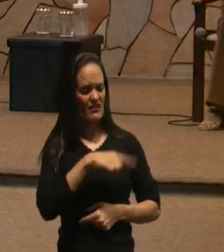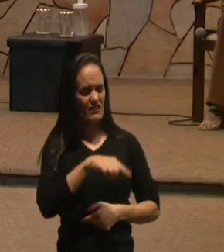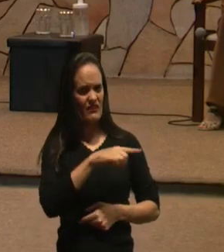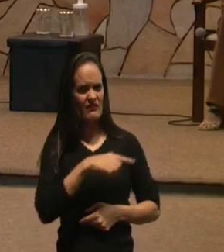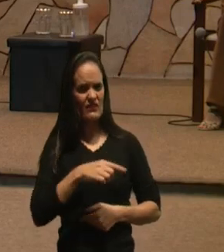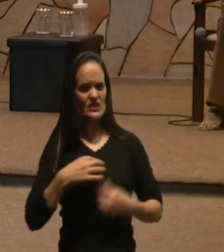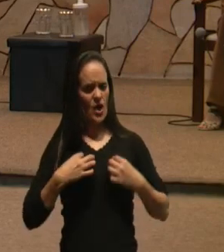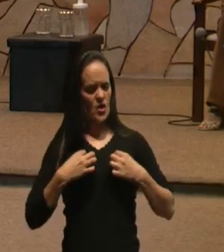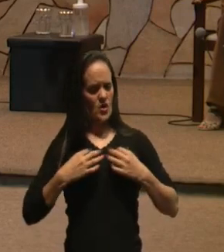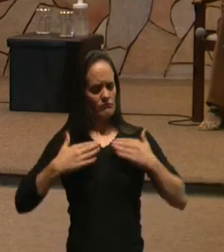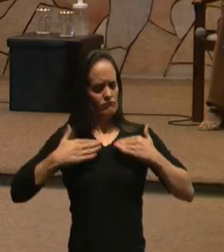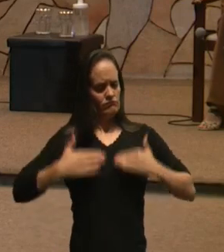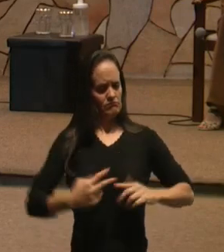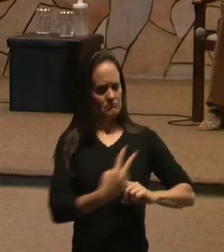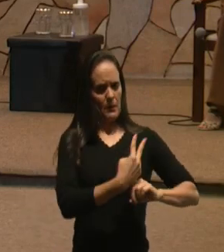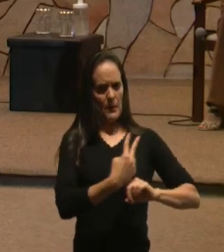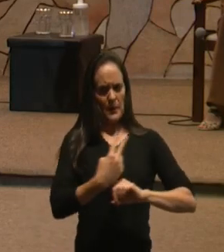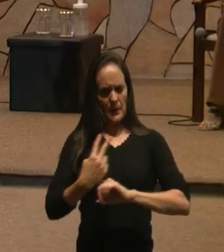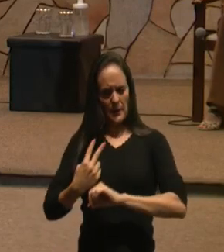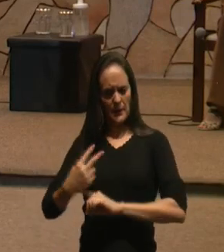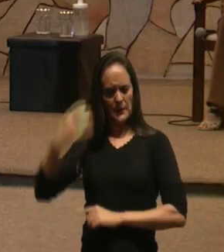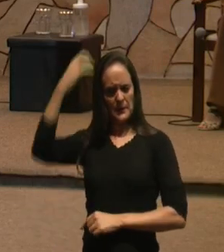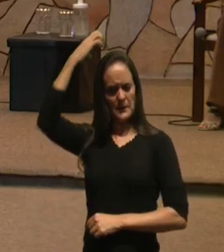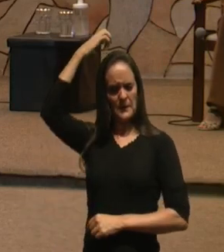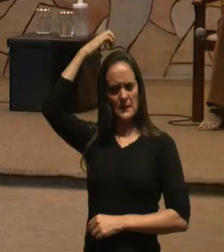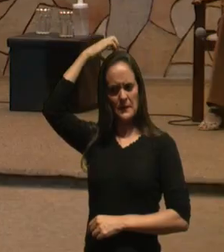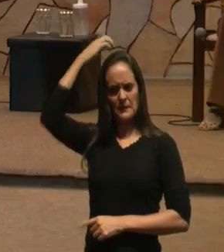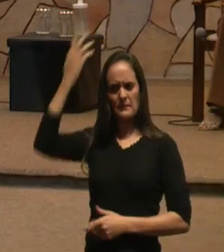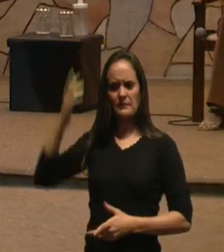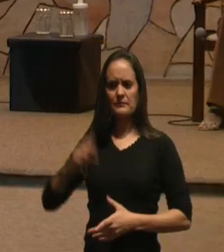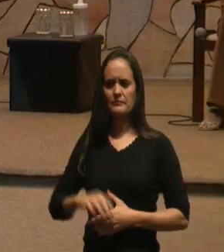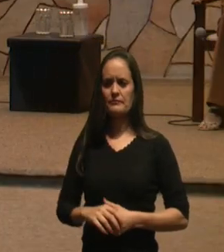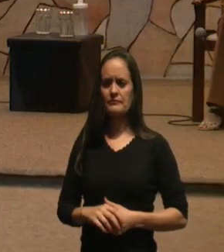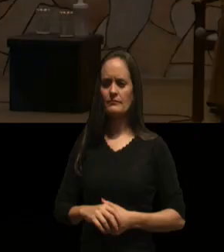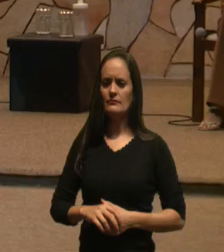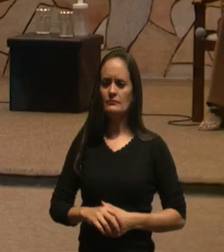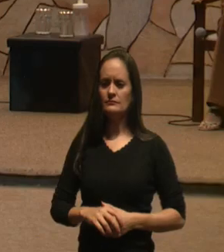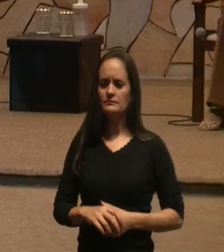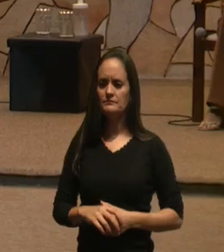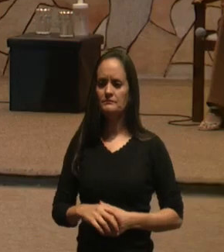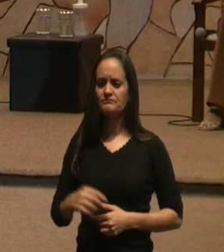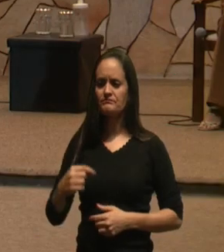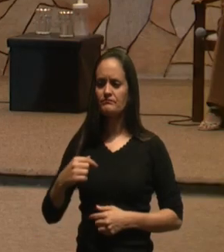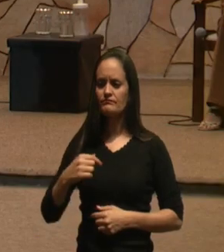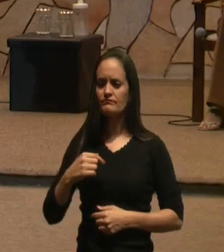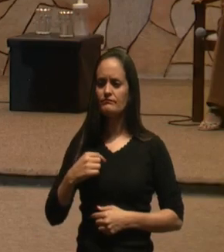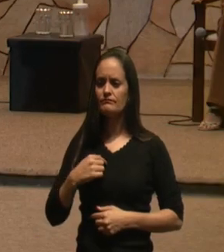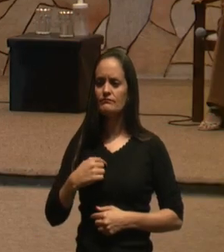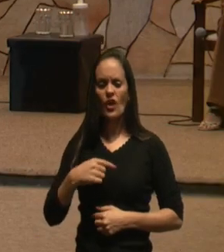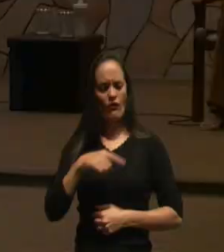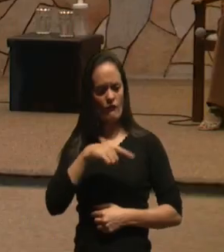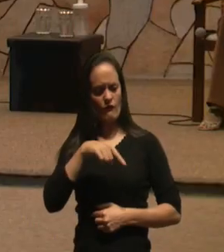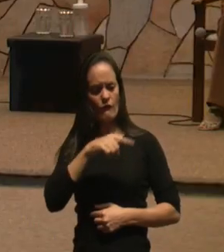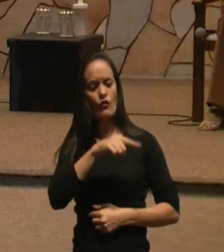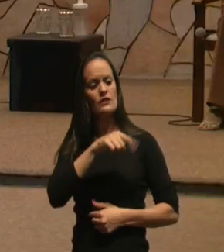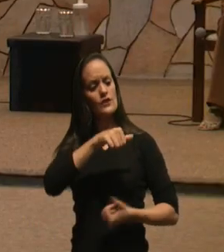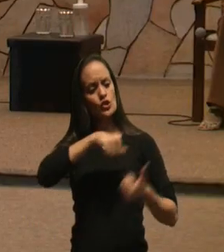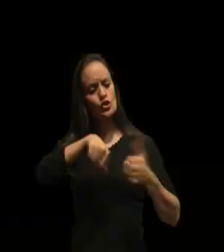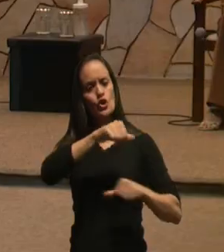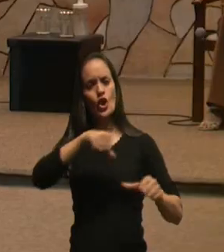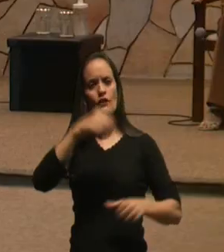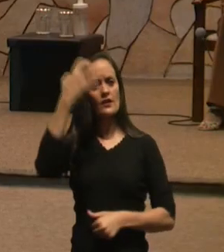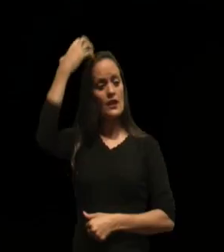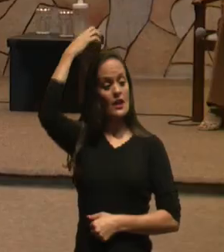como soldado, eu vou misturado ali no meio do povo, eu vou misturado ali, você vai como rei.